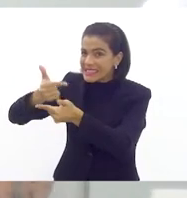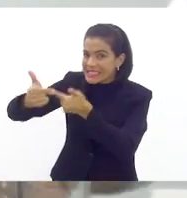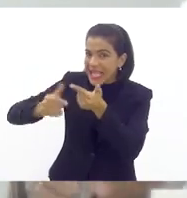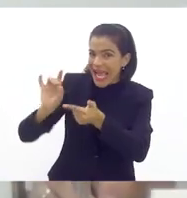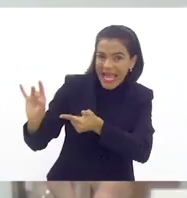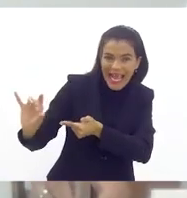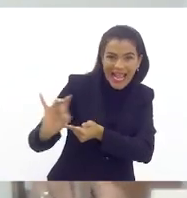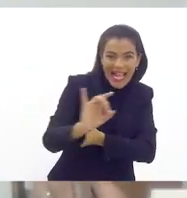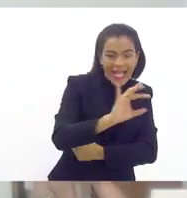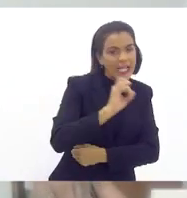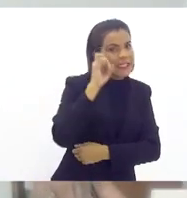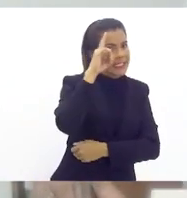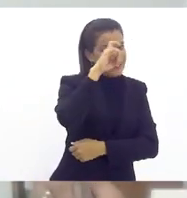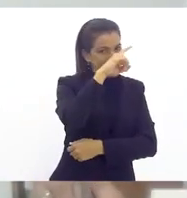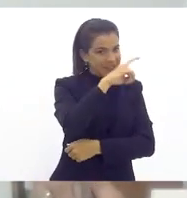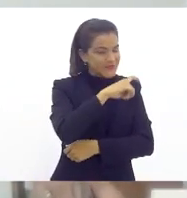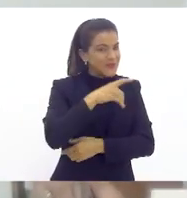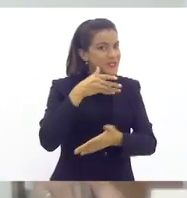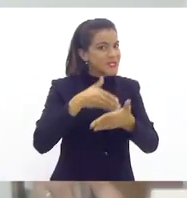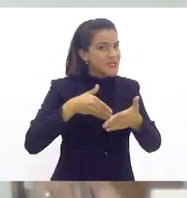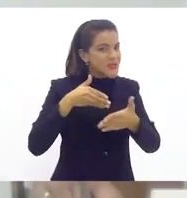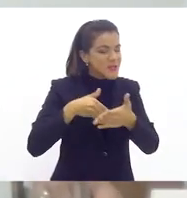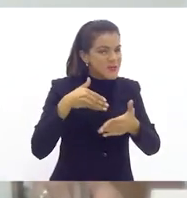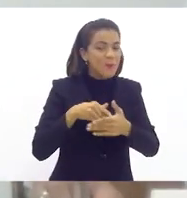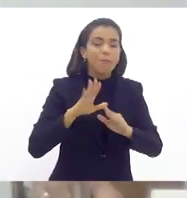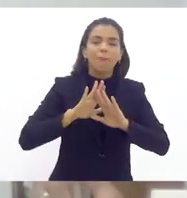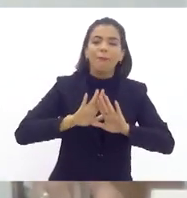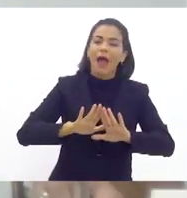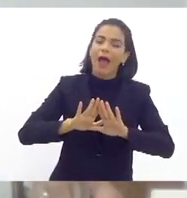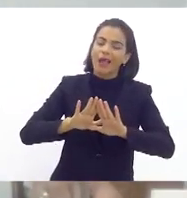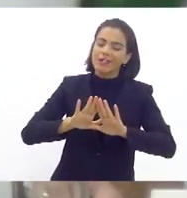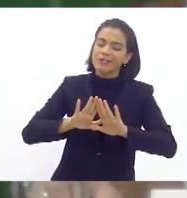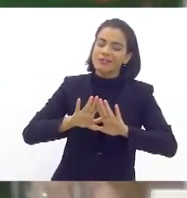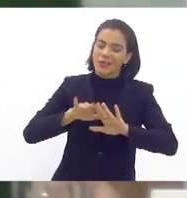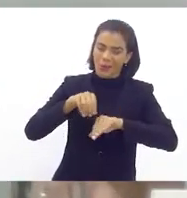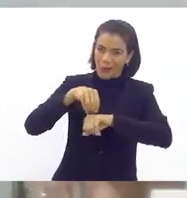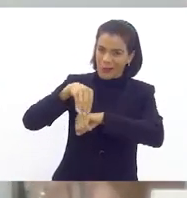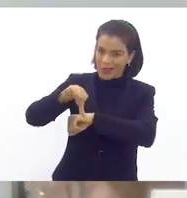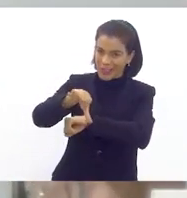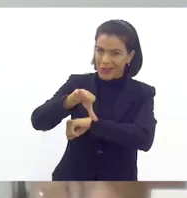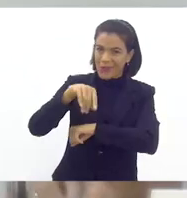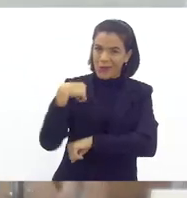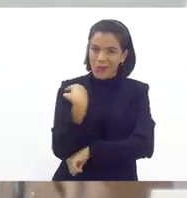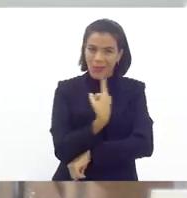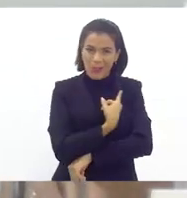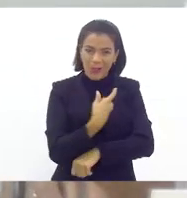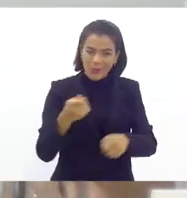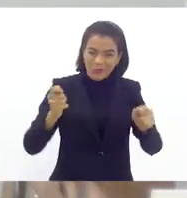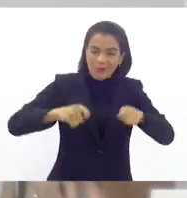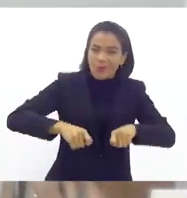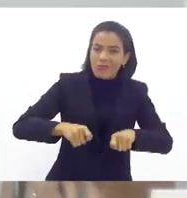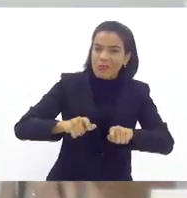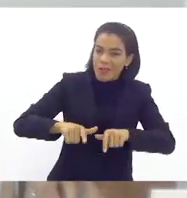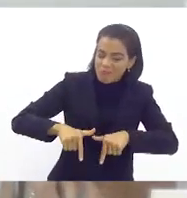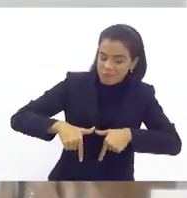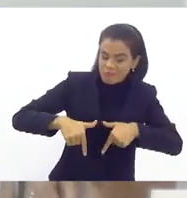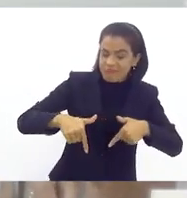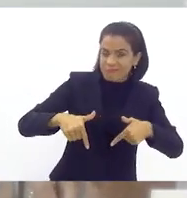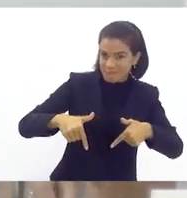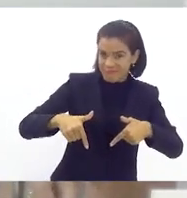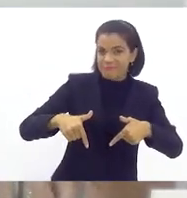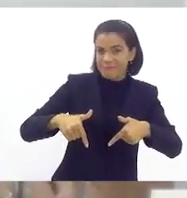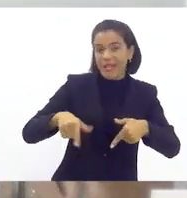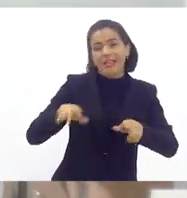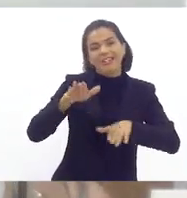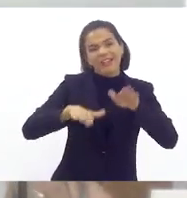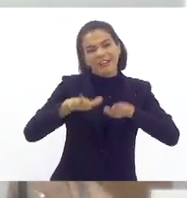É muito difícil. Mas, em compensação, eu digo, o que nós podemos fazer. E aí,